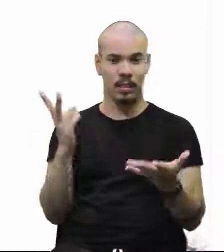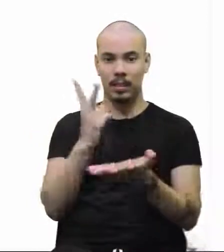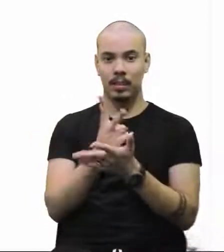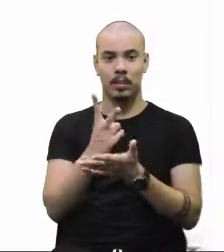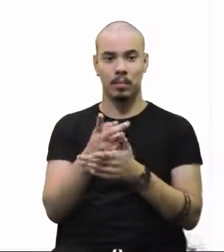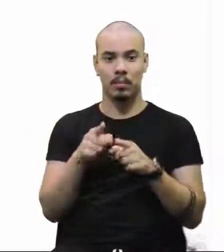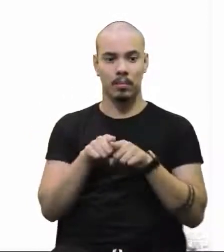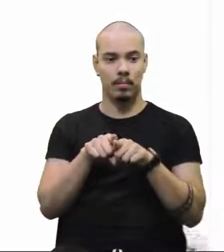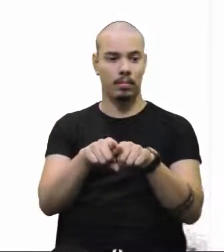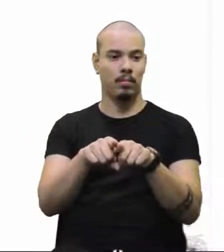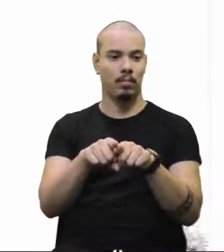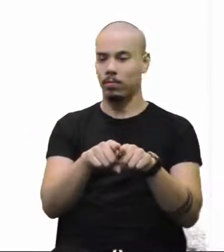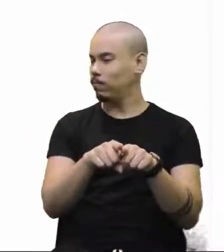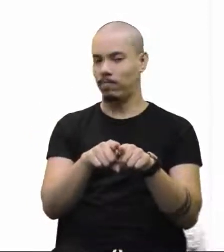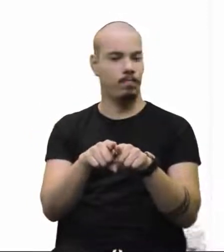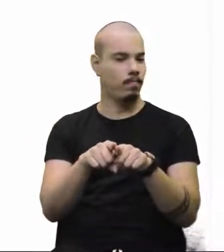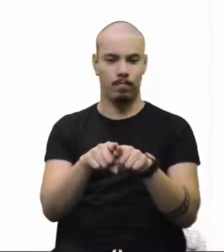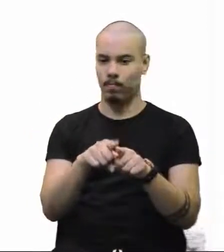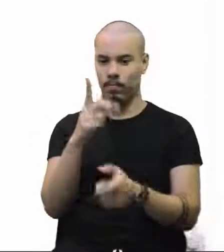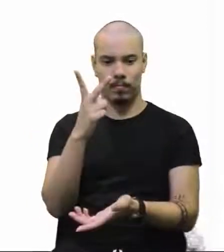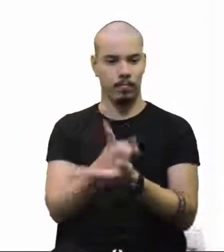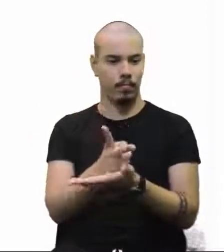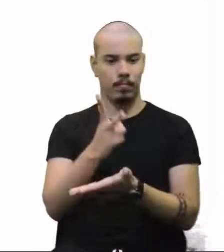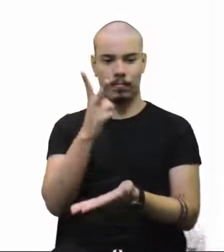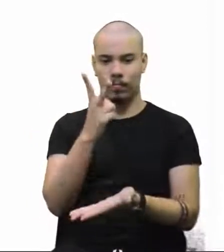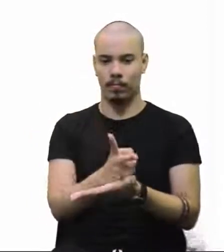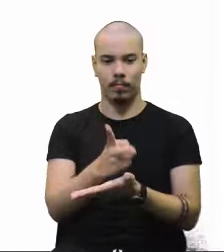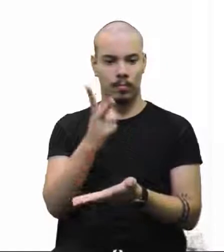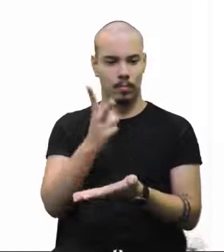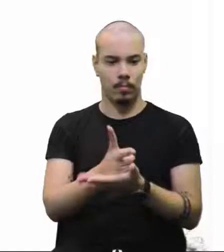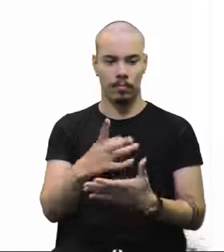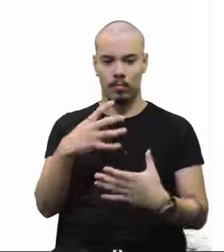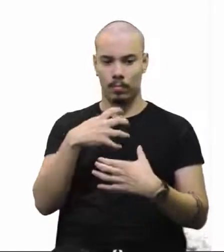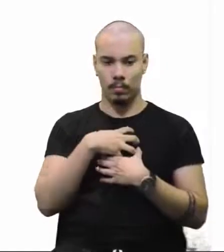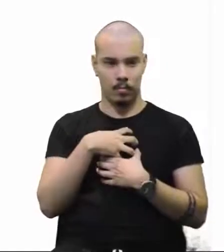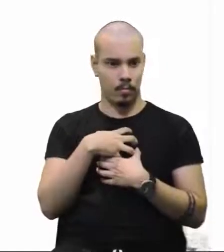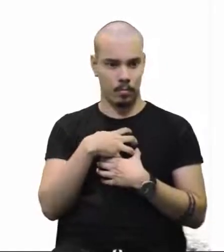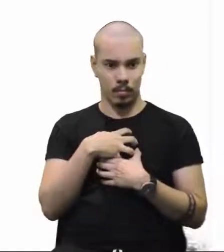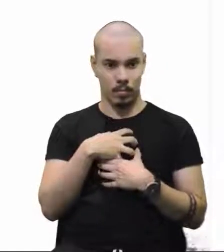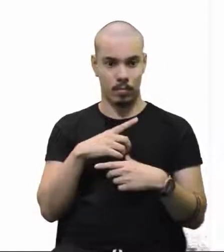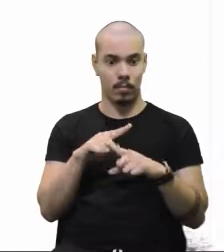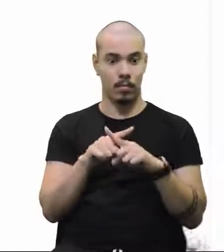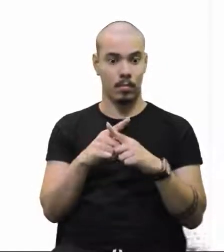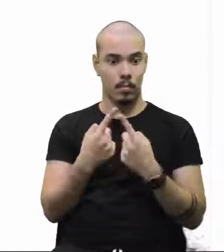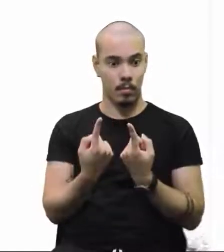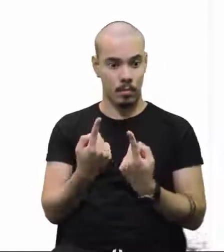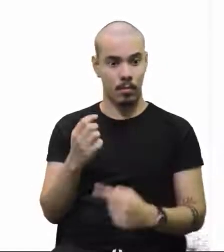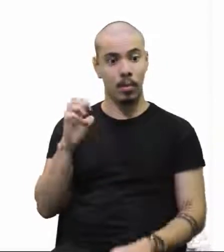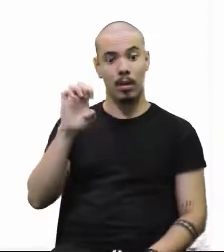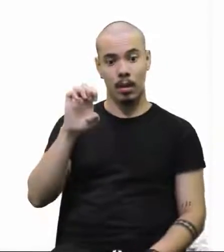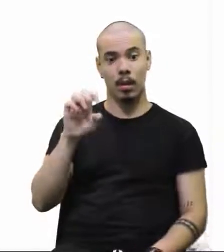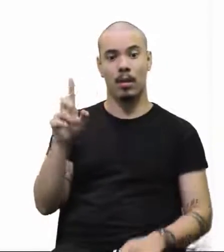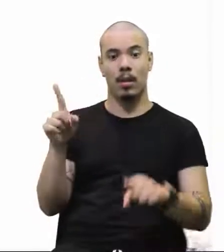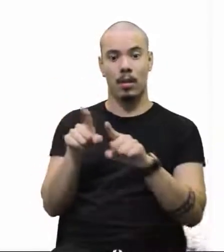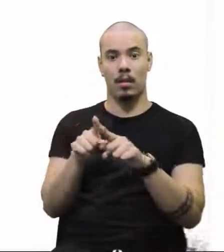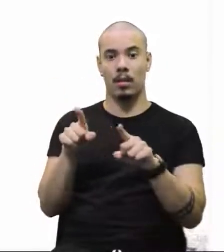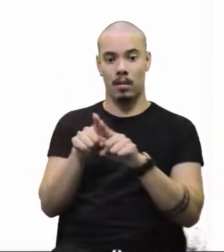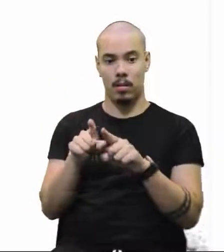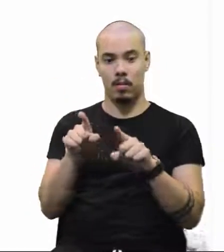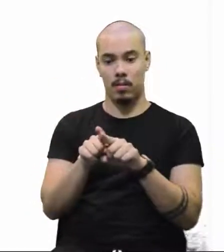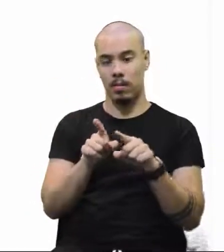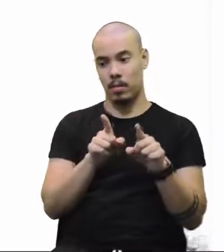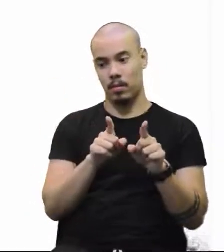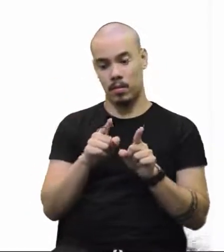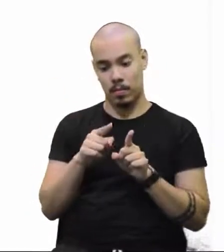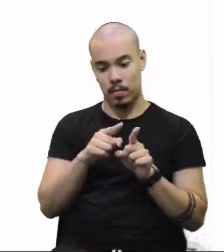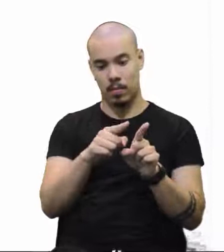paralelo. Em mesma direção, né? Em mesmo sentido. Só que a letra E também é paralela, só